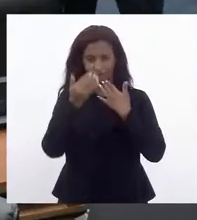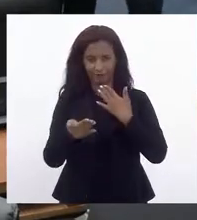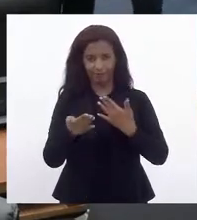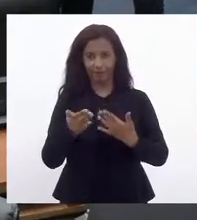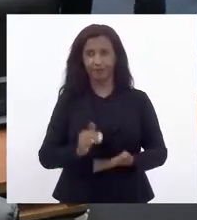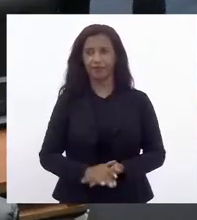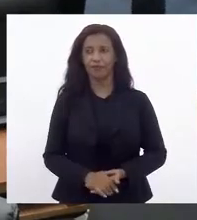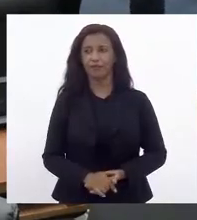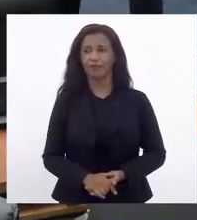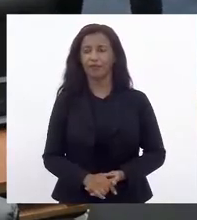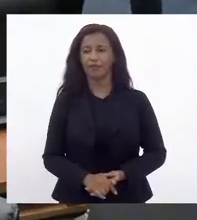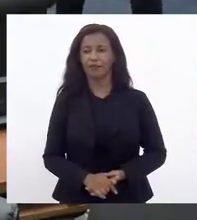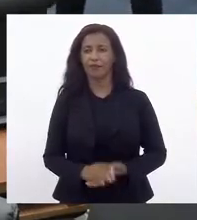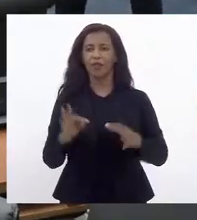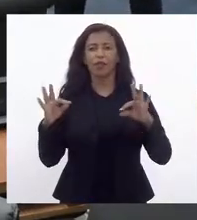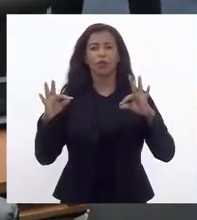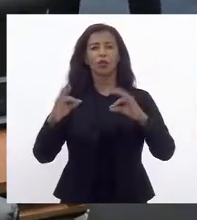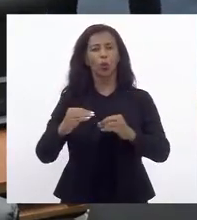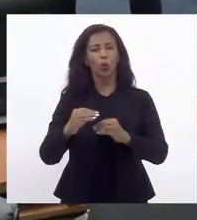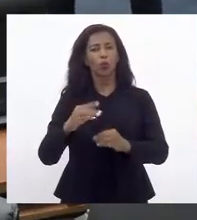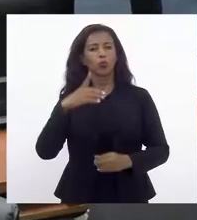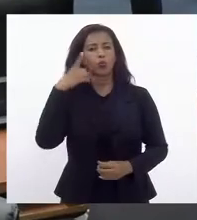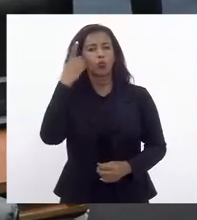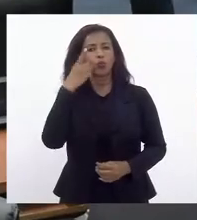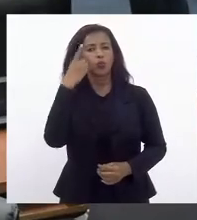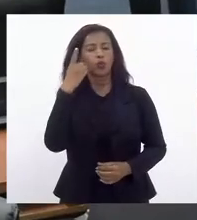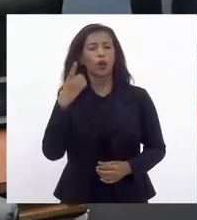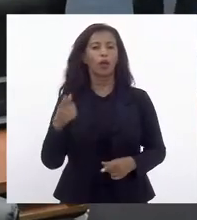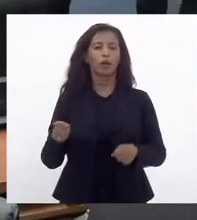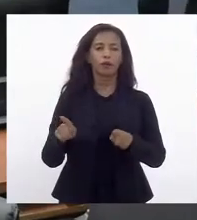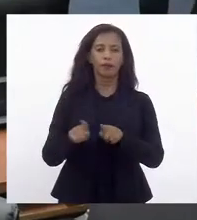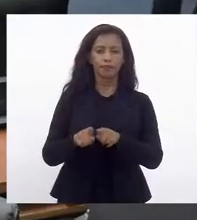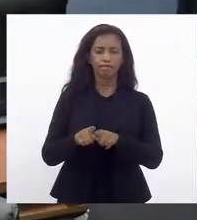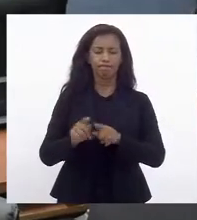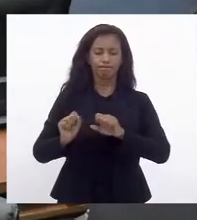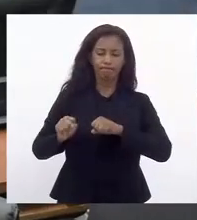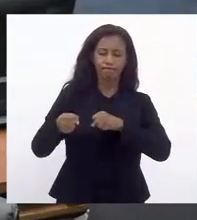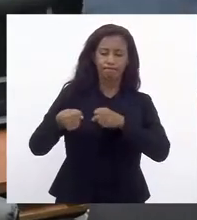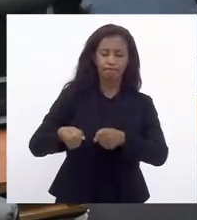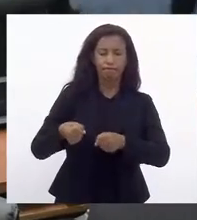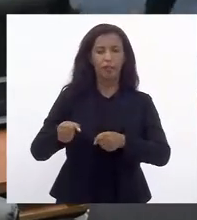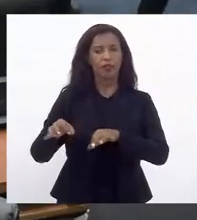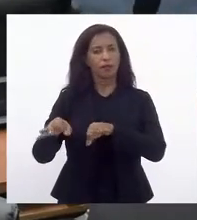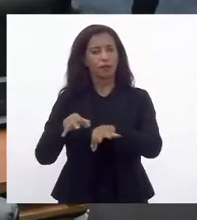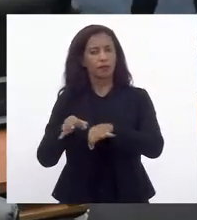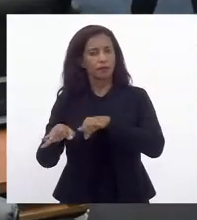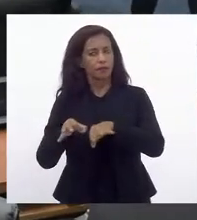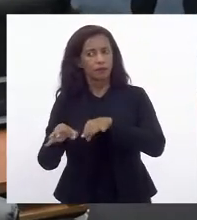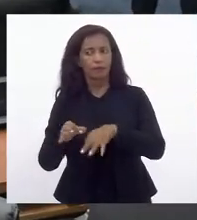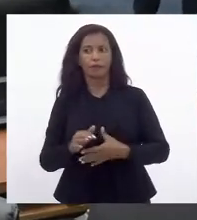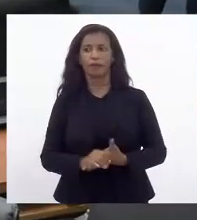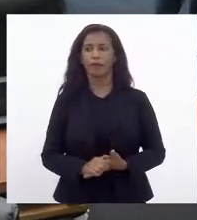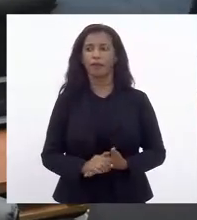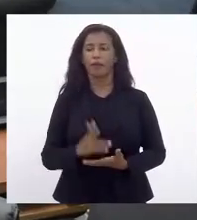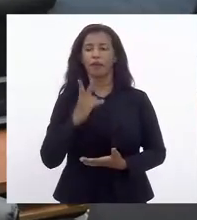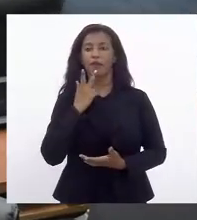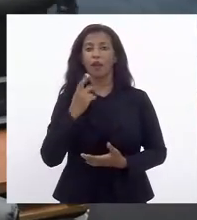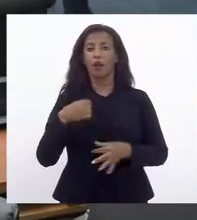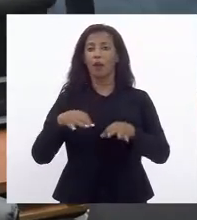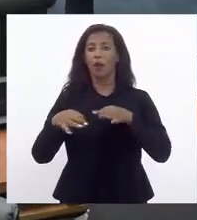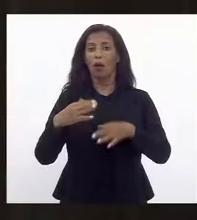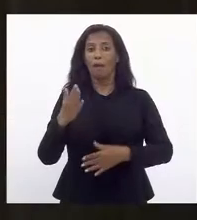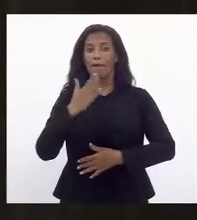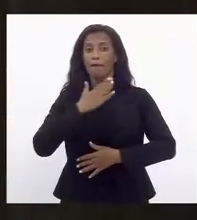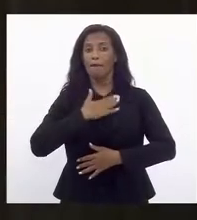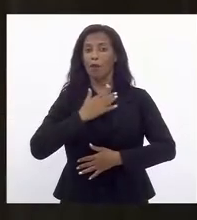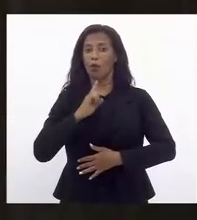agradecer a todos os parlamentares imbuídos nesse magnífico projeto e dizer que esse projeto não é meu,